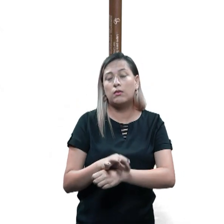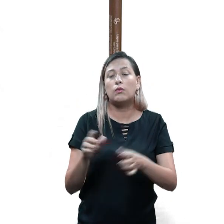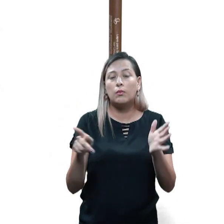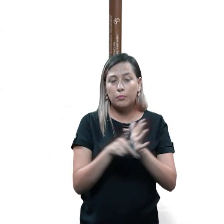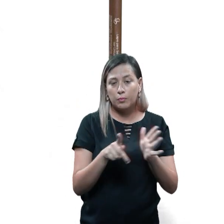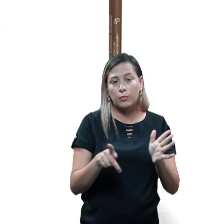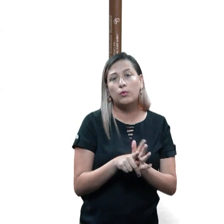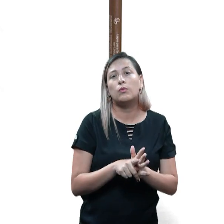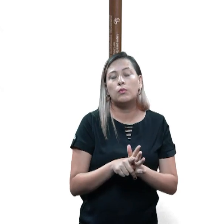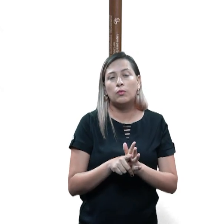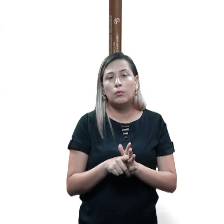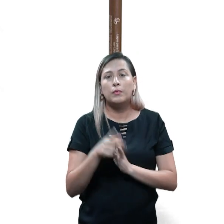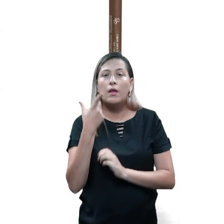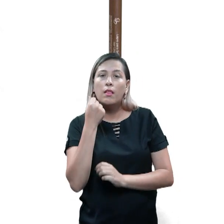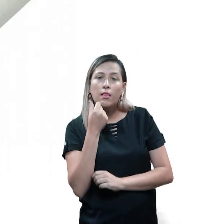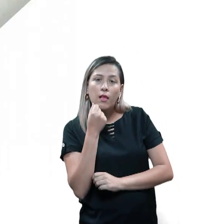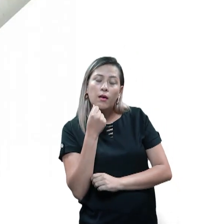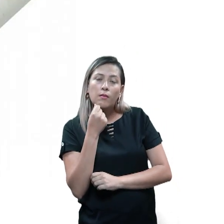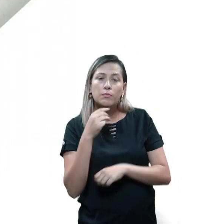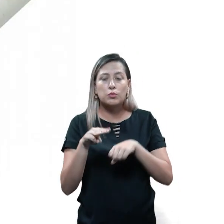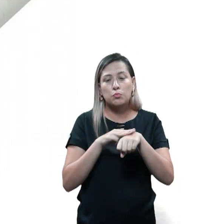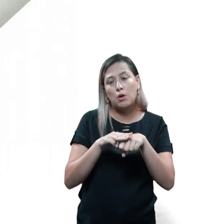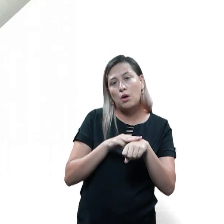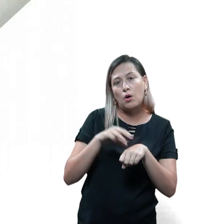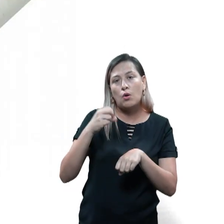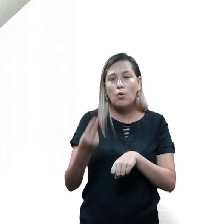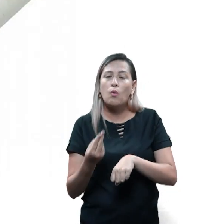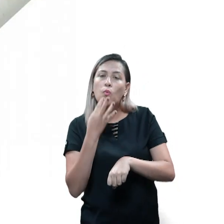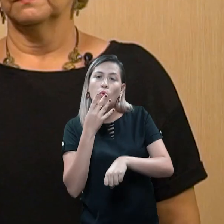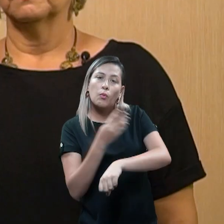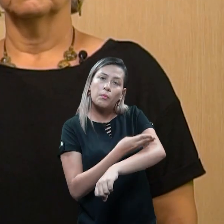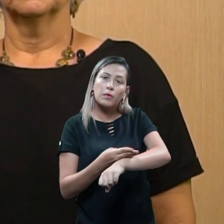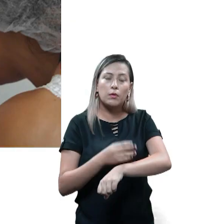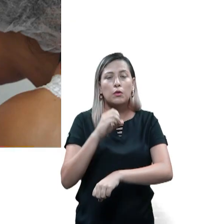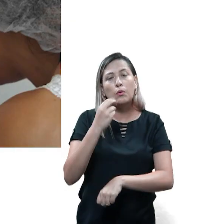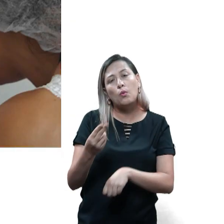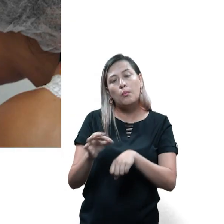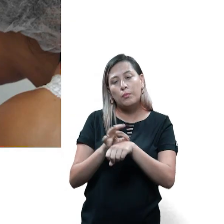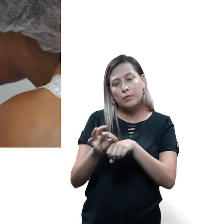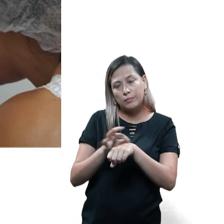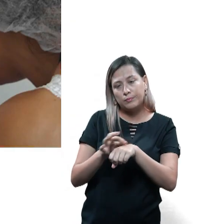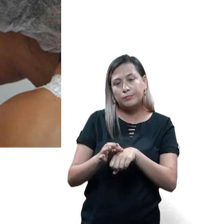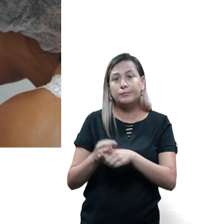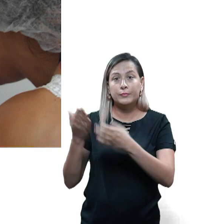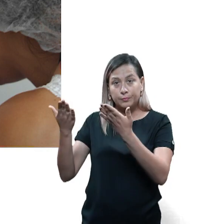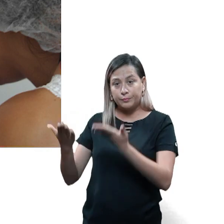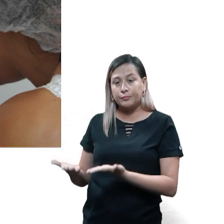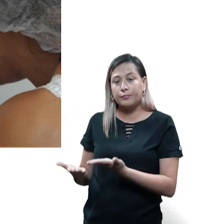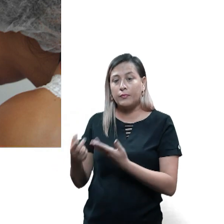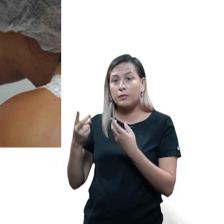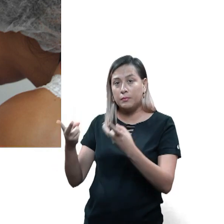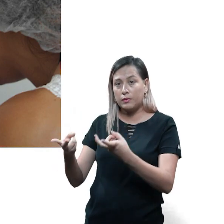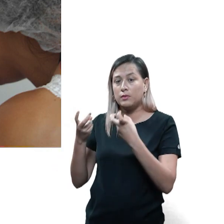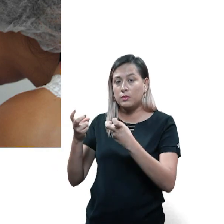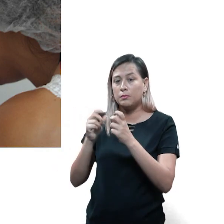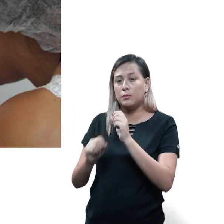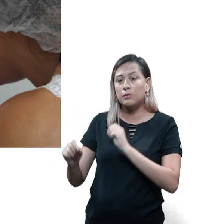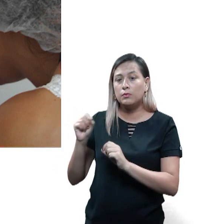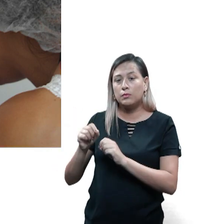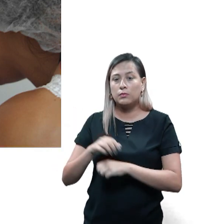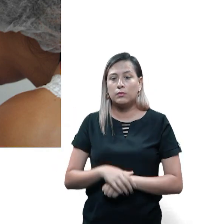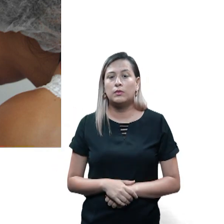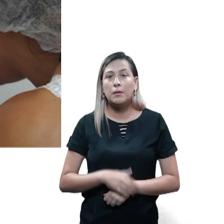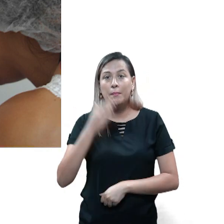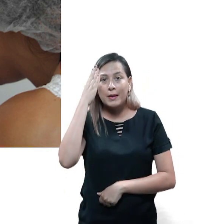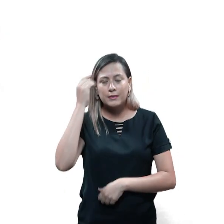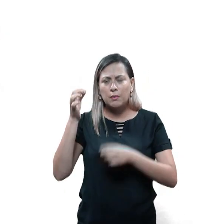de sobrancelha, lápis marrom, lápis branco, lápis preto. Aqui você vai perceber a marcação